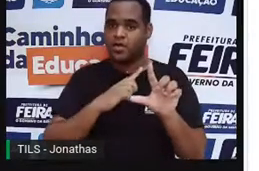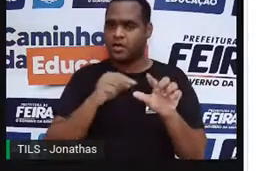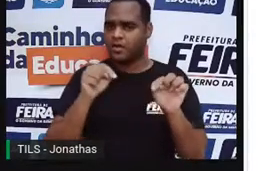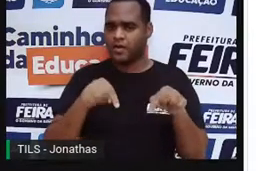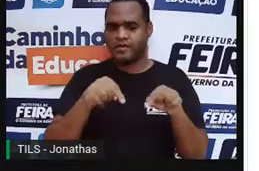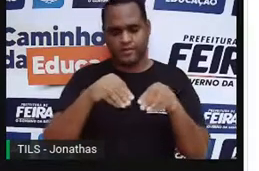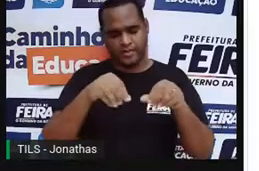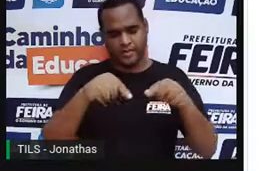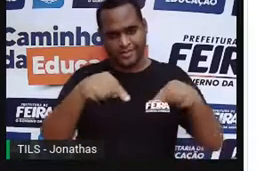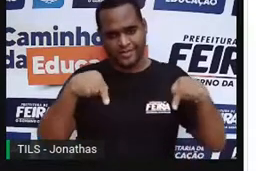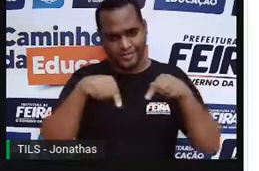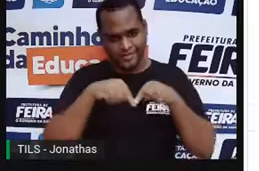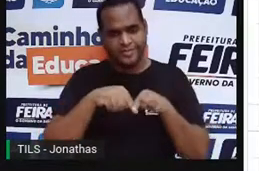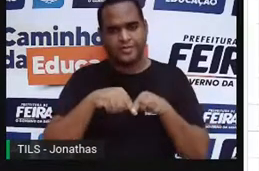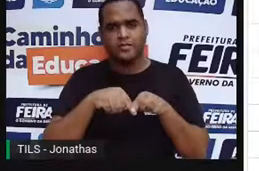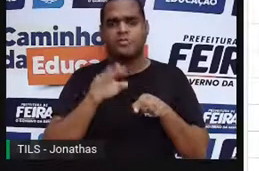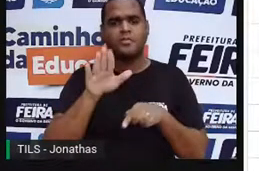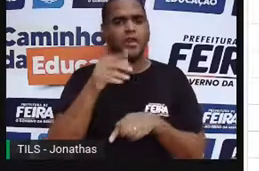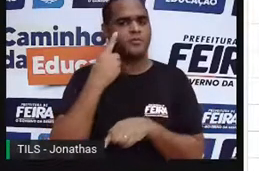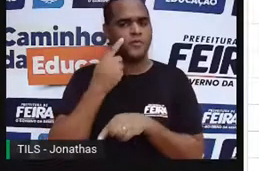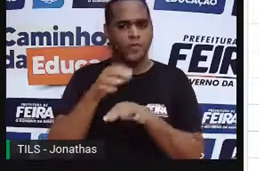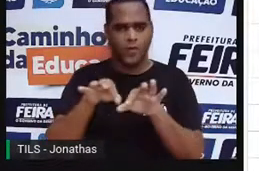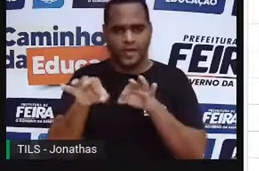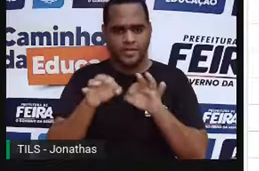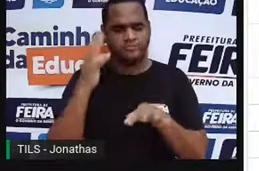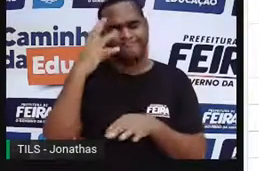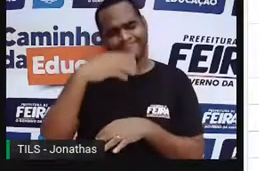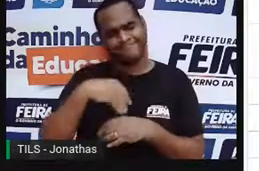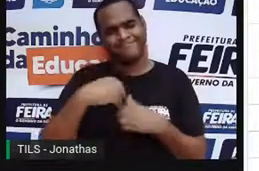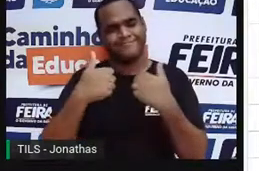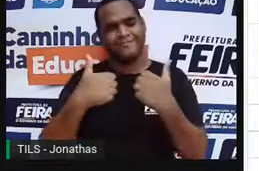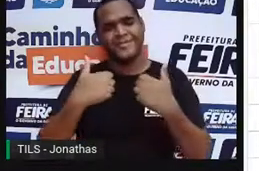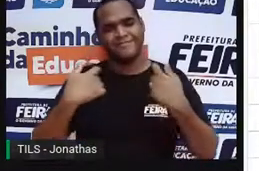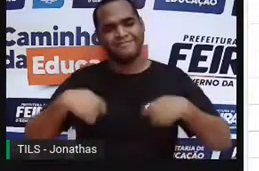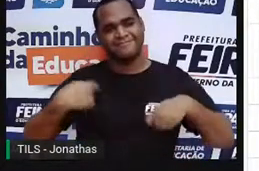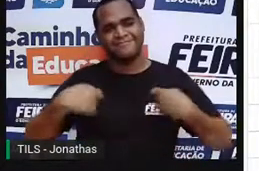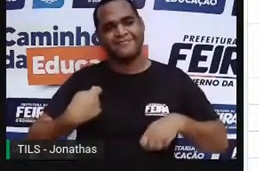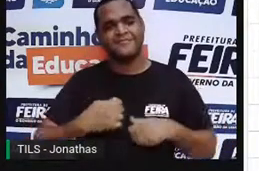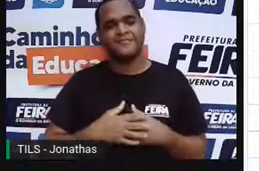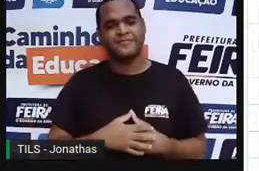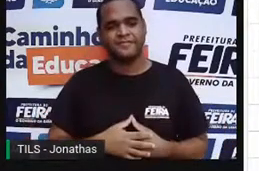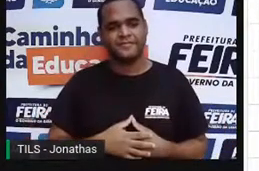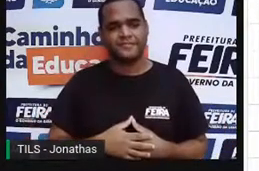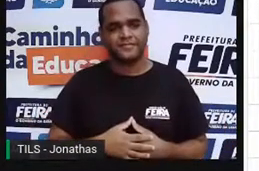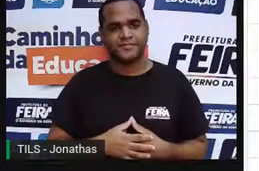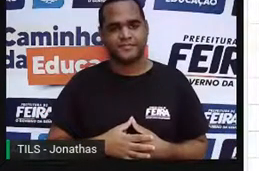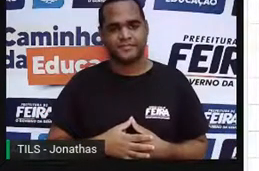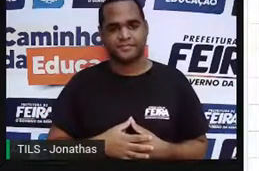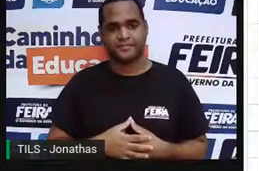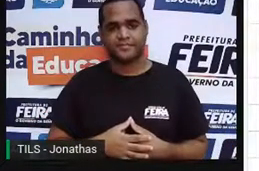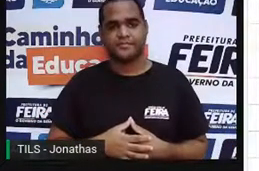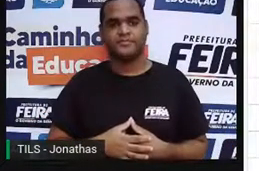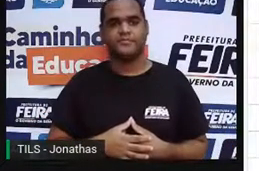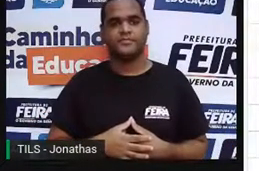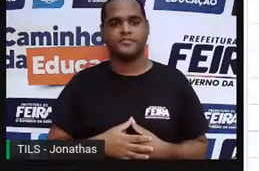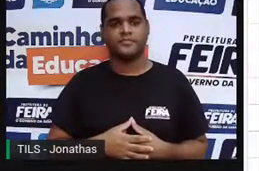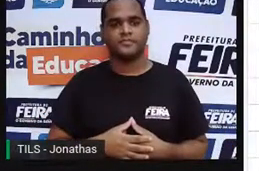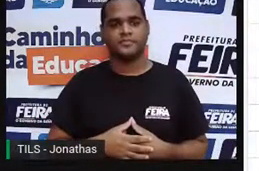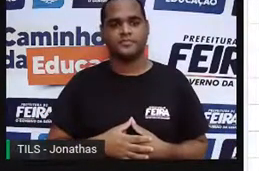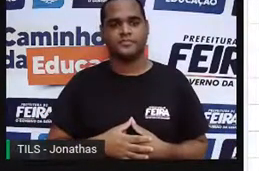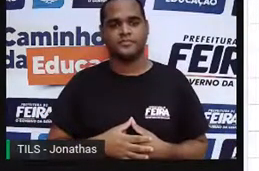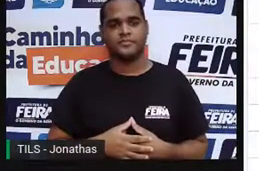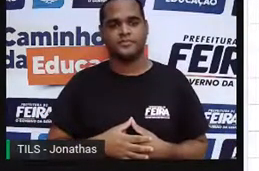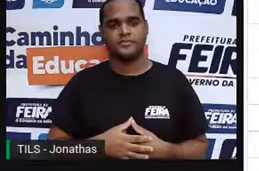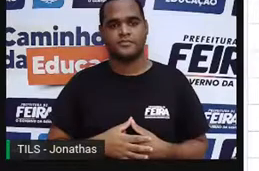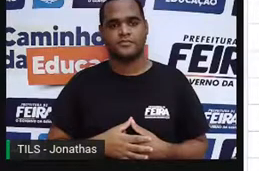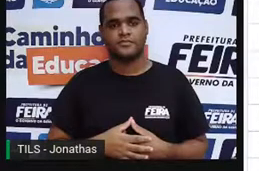terreno Mas vamos organizar vamos deixar isso bem arrumadinho bem arrumadinho para a